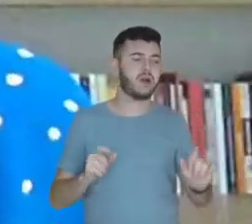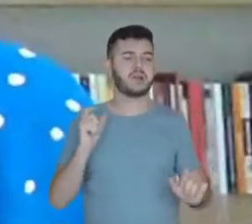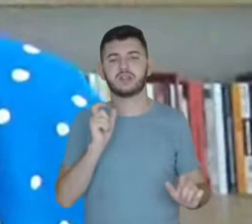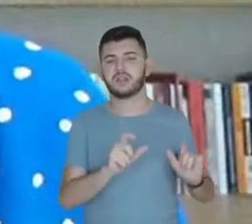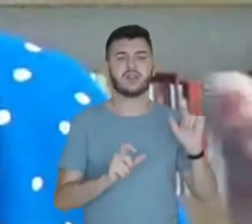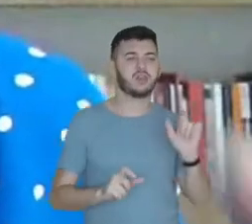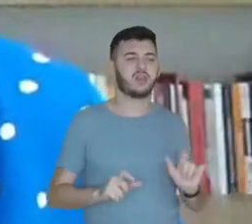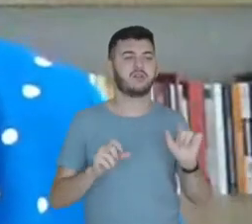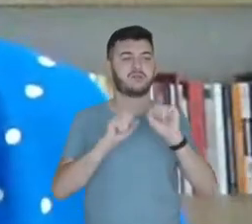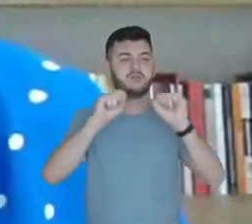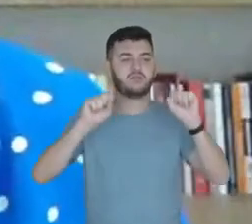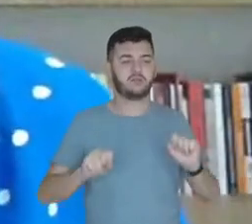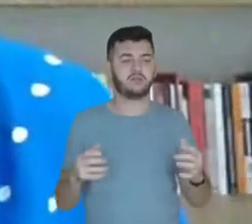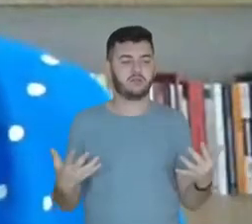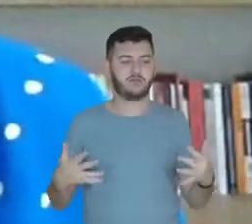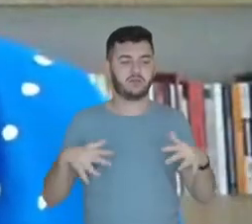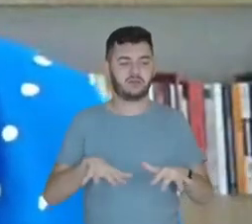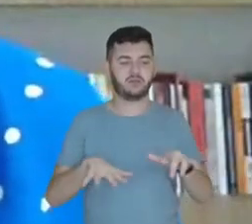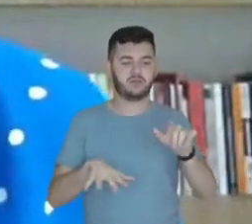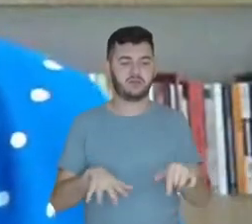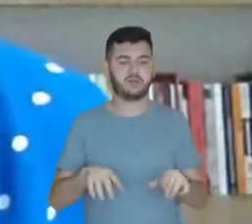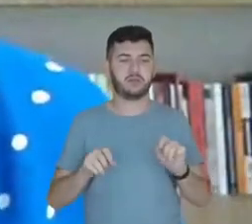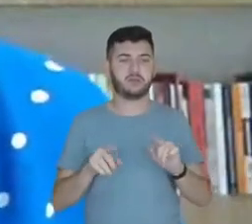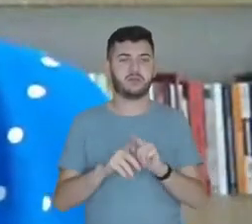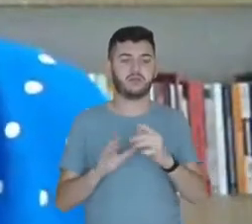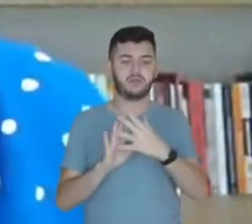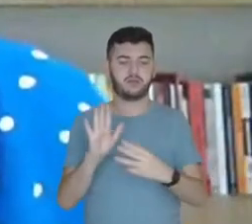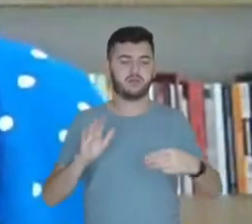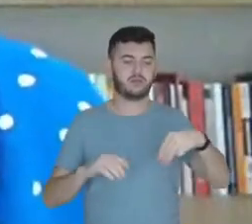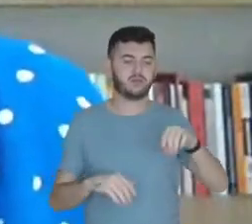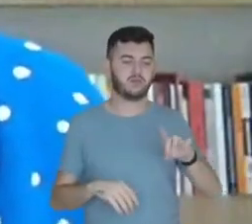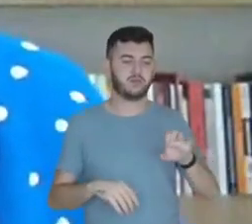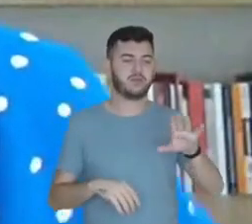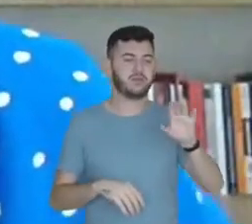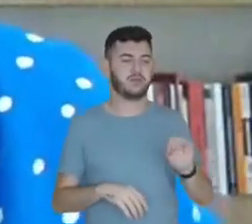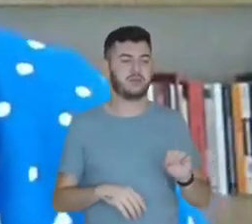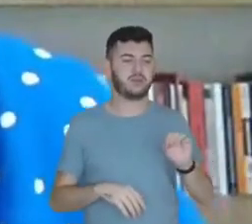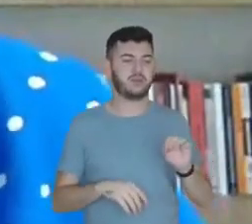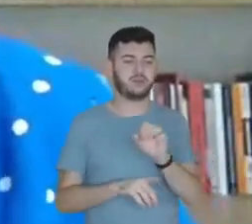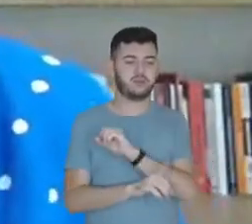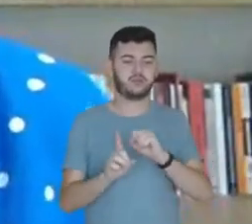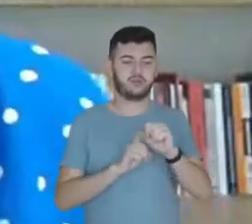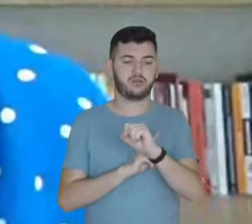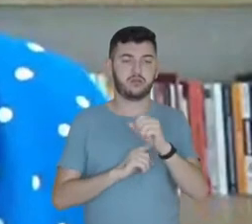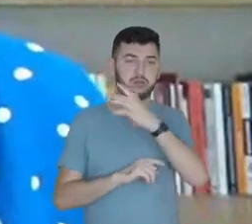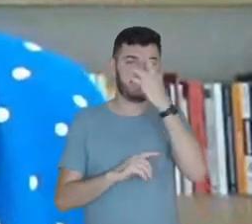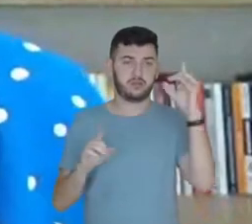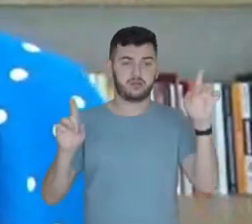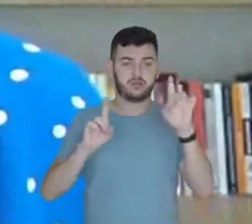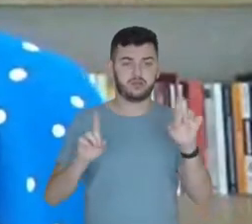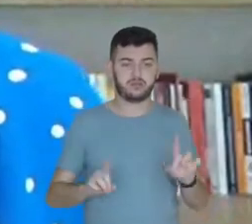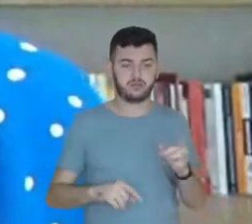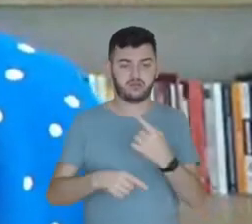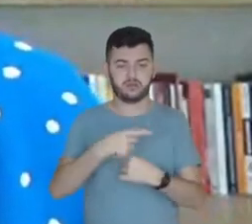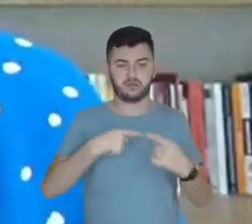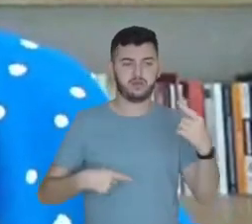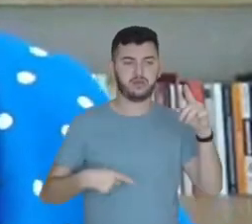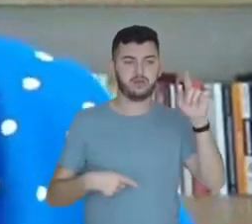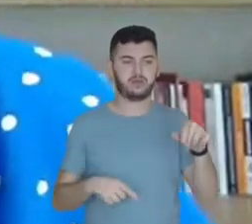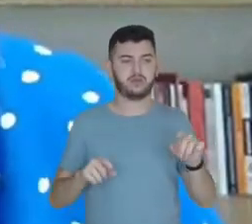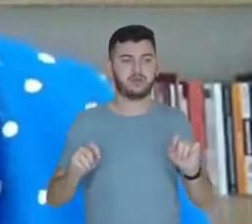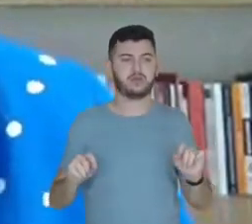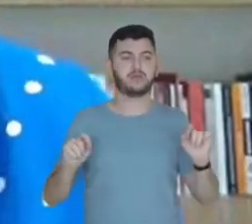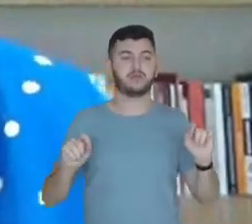educacional inclusivo, a concepção, né, o modelo social de deficiência que supera, a partir da